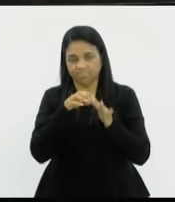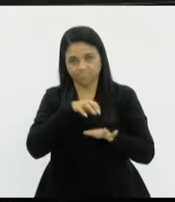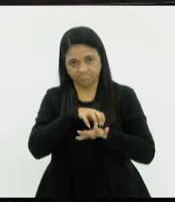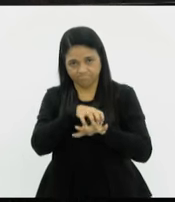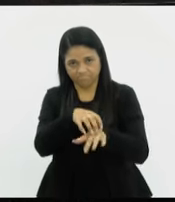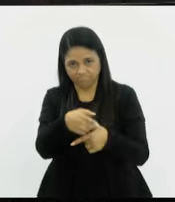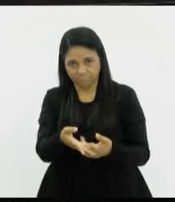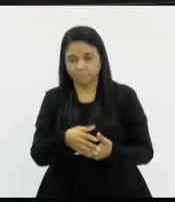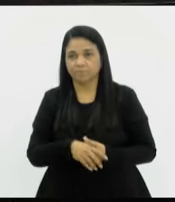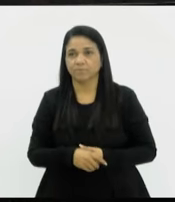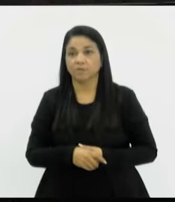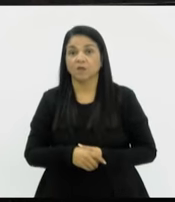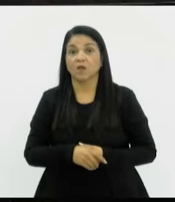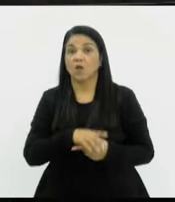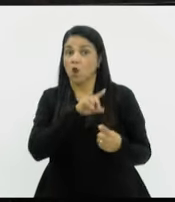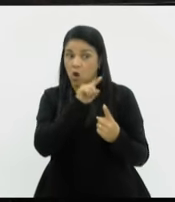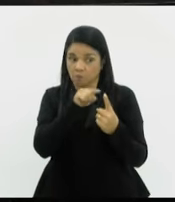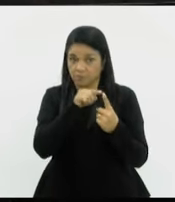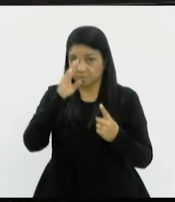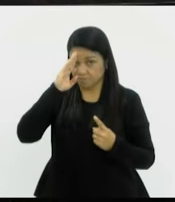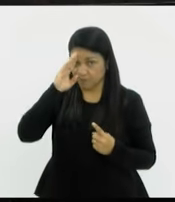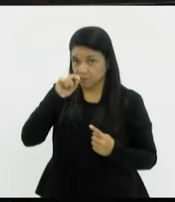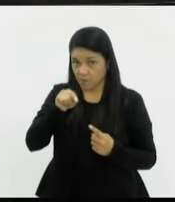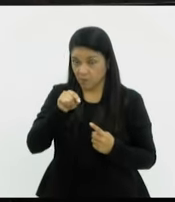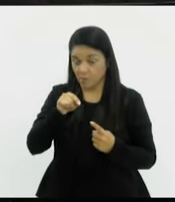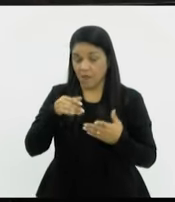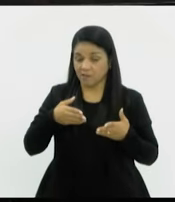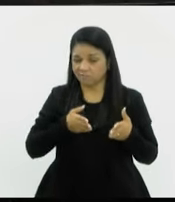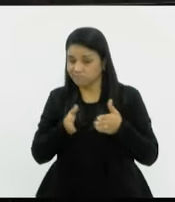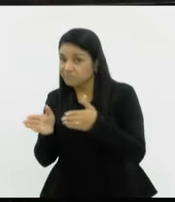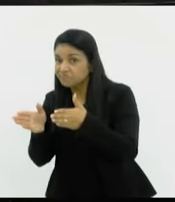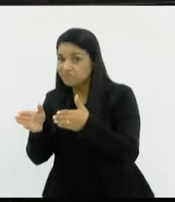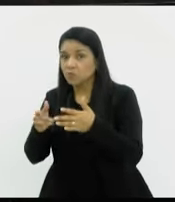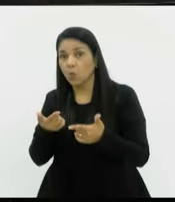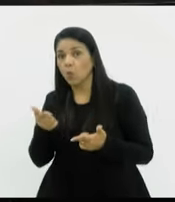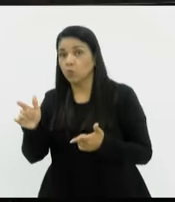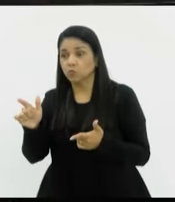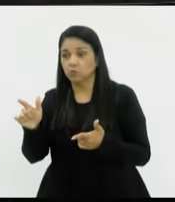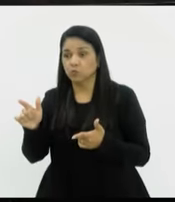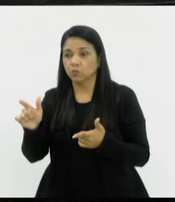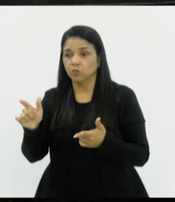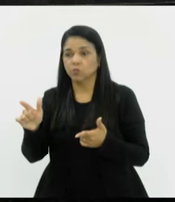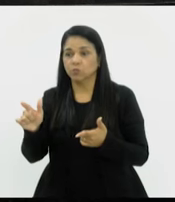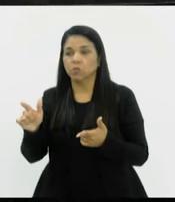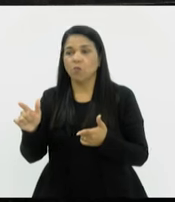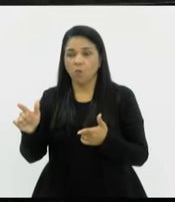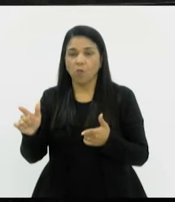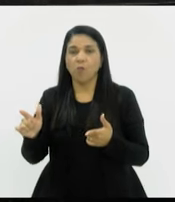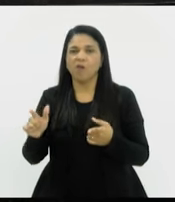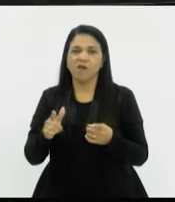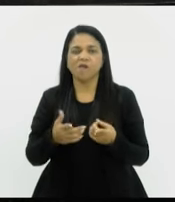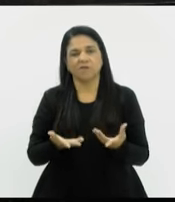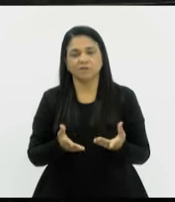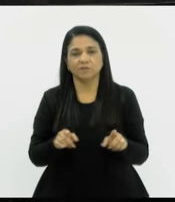DETRAN, mas de muito ele se desviou do caminho. O objetivo é meramente